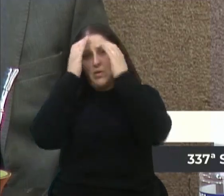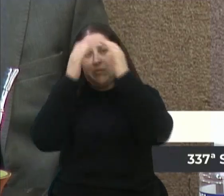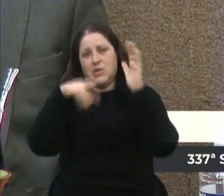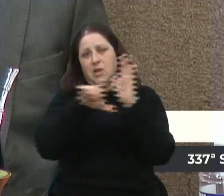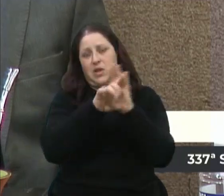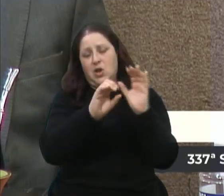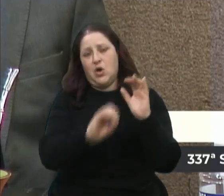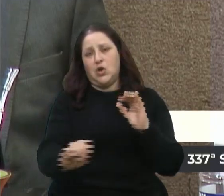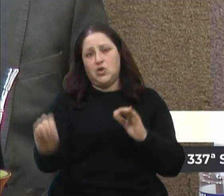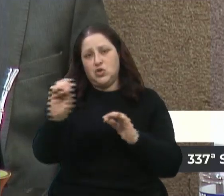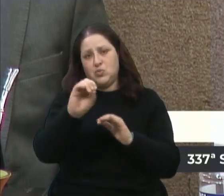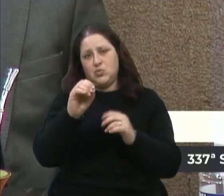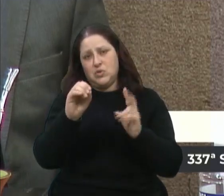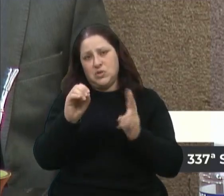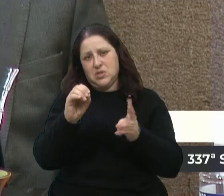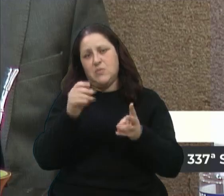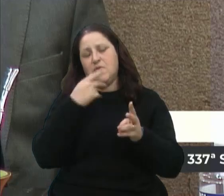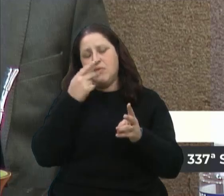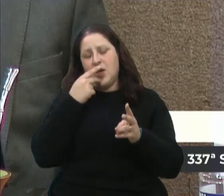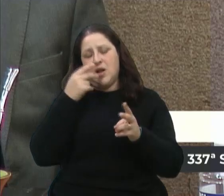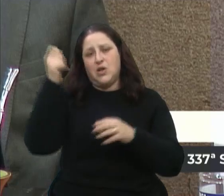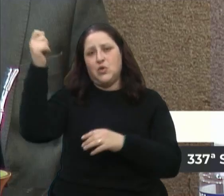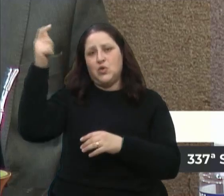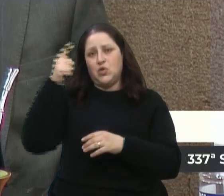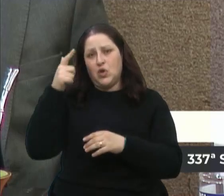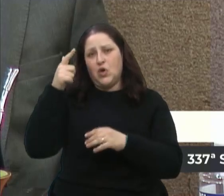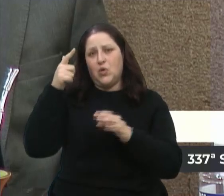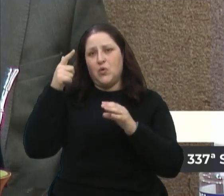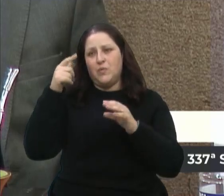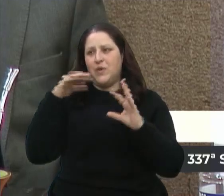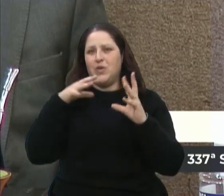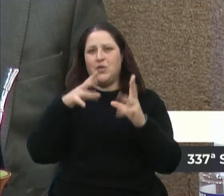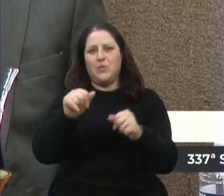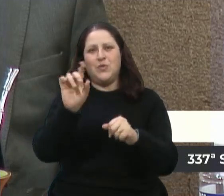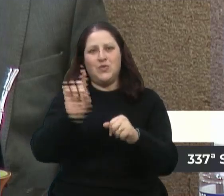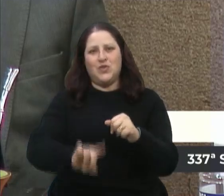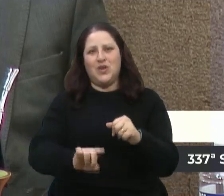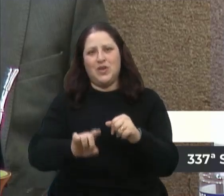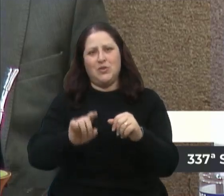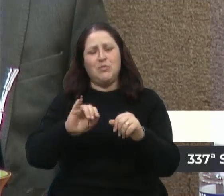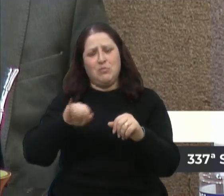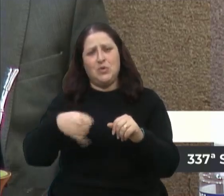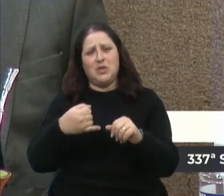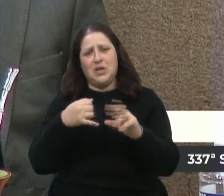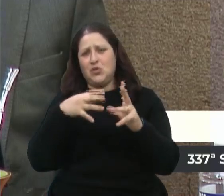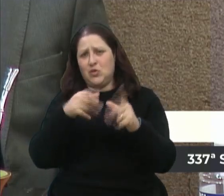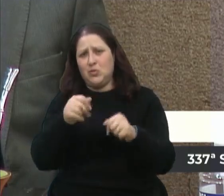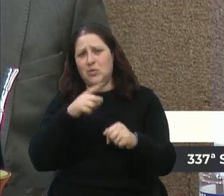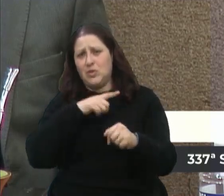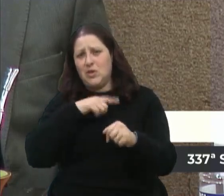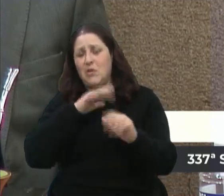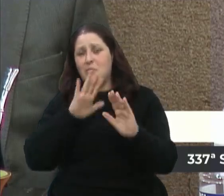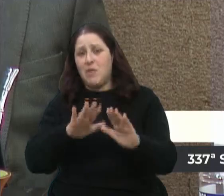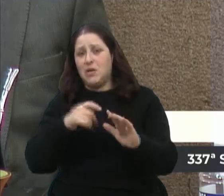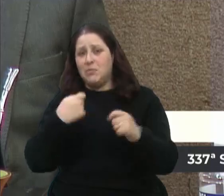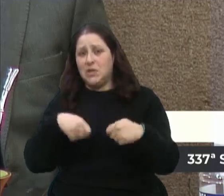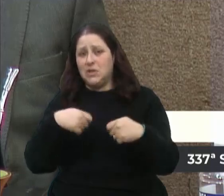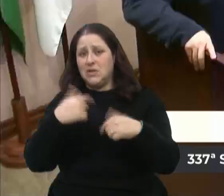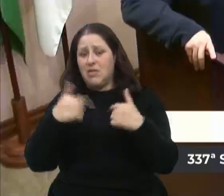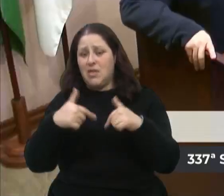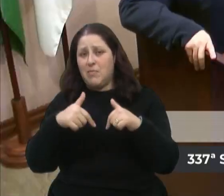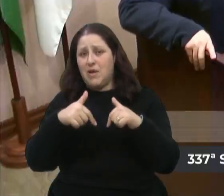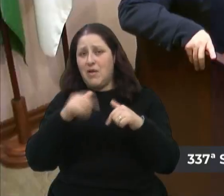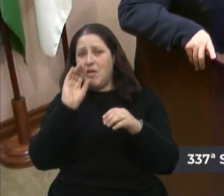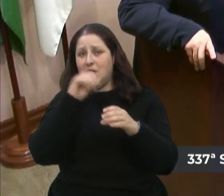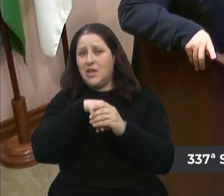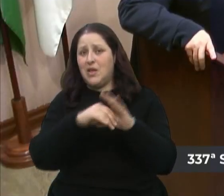como eu digo sempre, né, o sol nasceu para todos, e todos têm direito, certo. Mas tem que trabalhar dentro da lei. Obrigado. Ok. Uma parte,